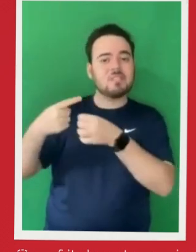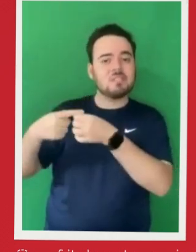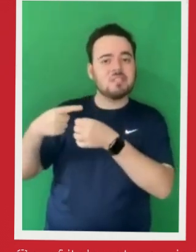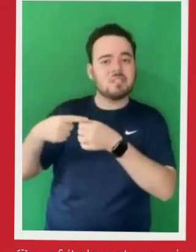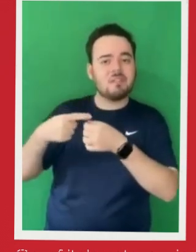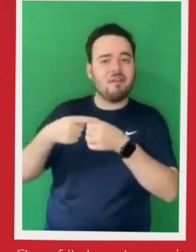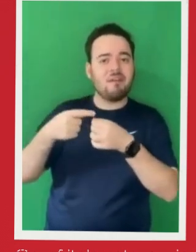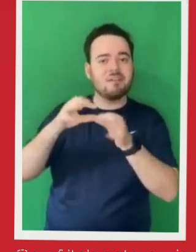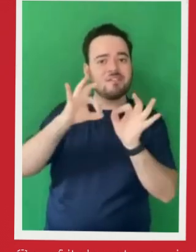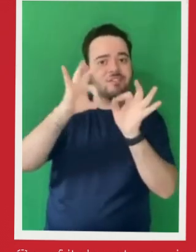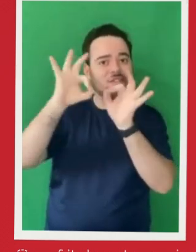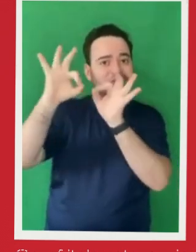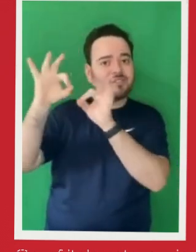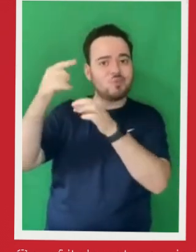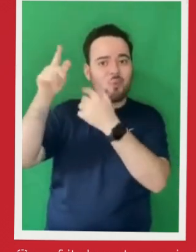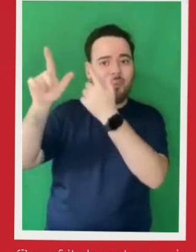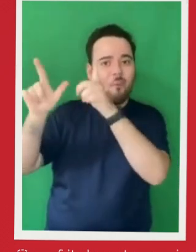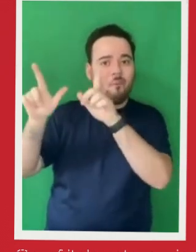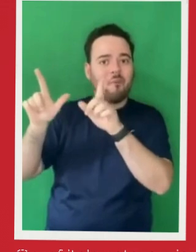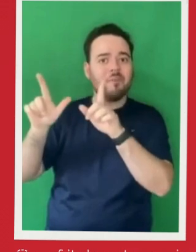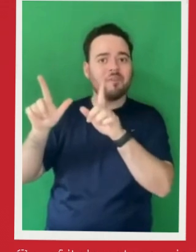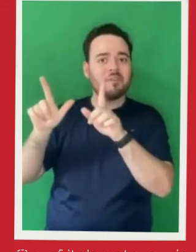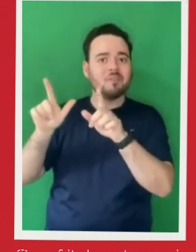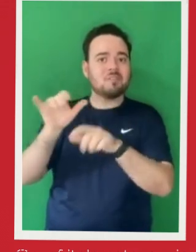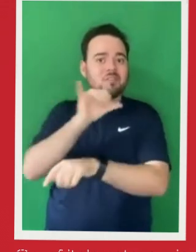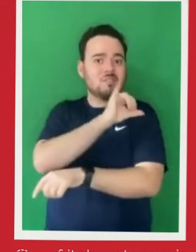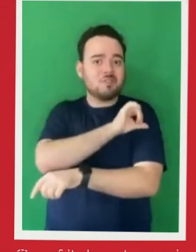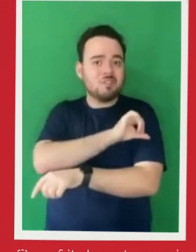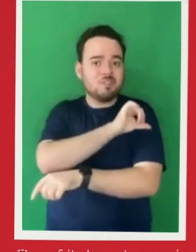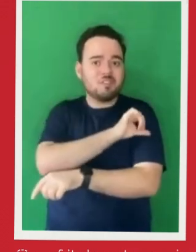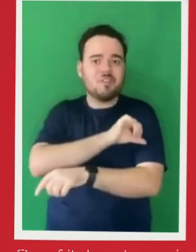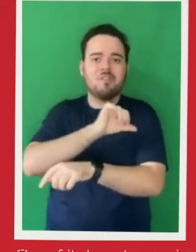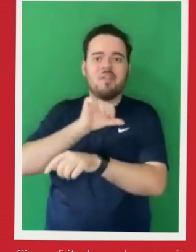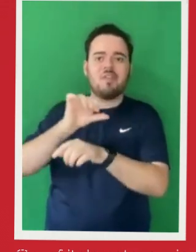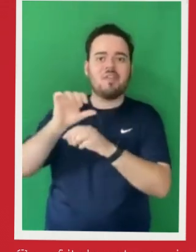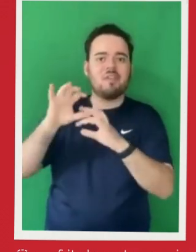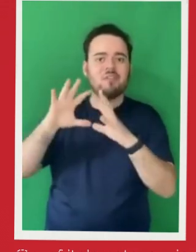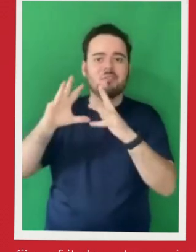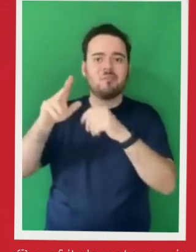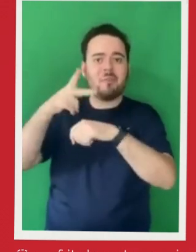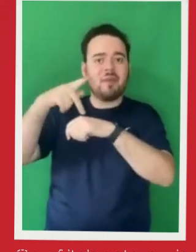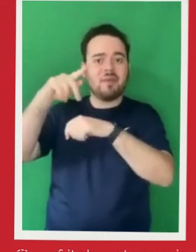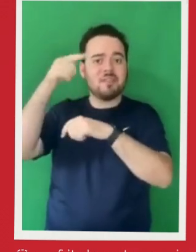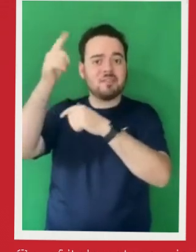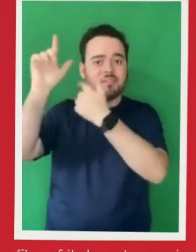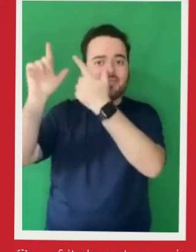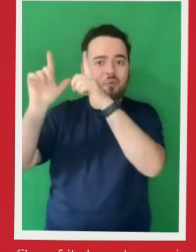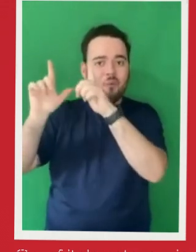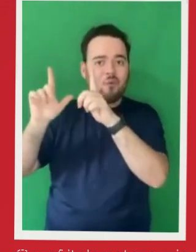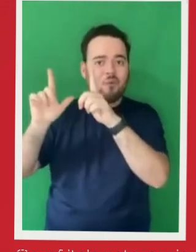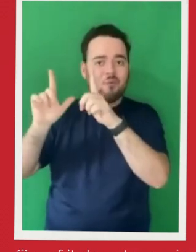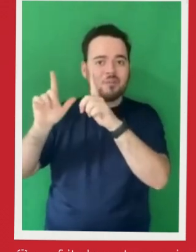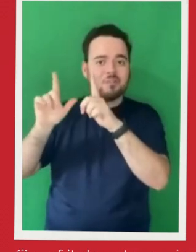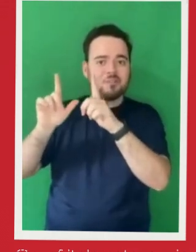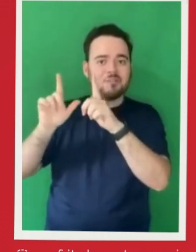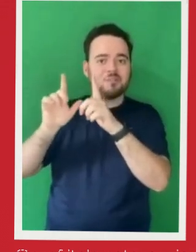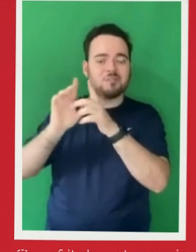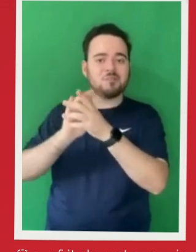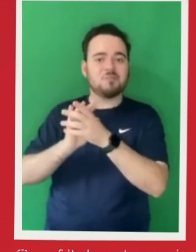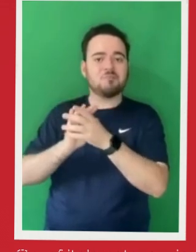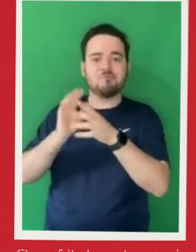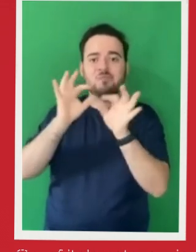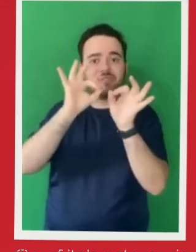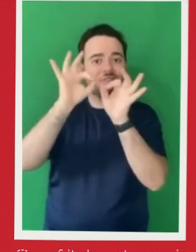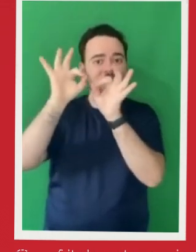Então, Florianópolis, Salvador, Brasília, Palmas, Rio de Janeiro, vocês vão chegando, Toronto, no Canadá. Você está morando